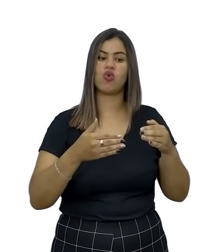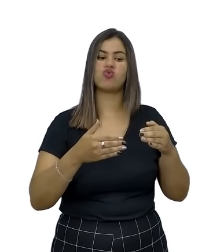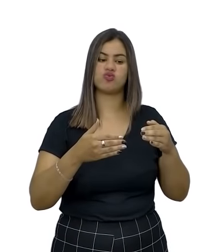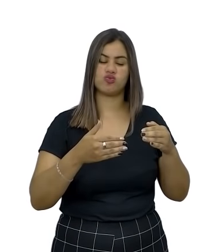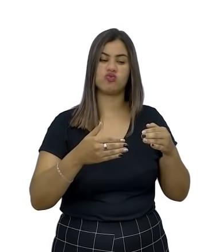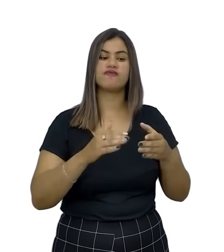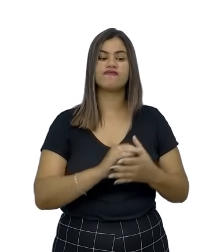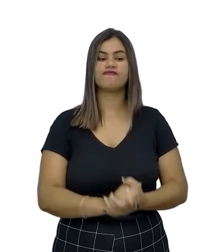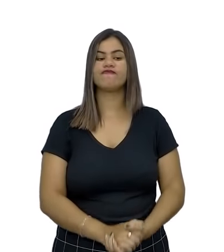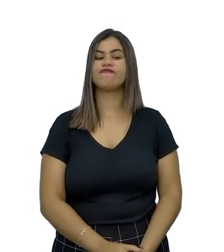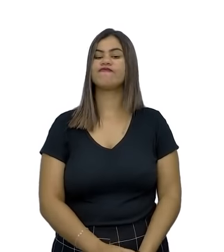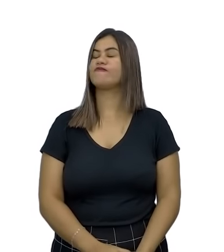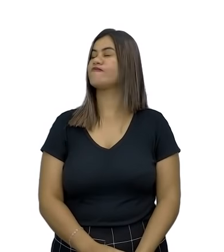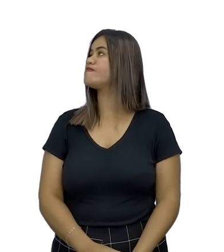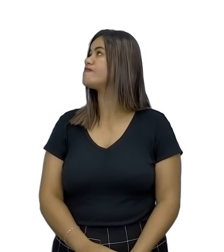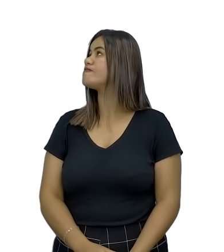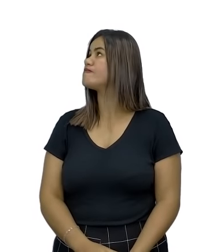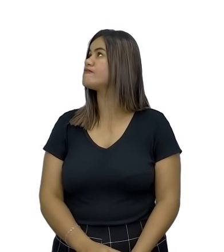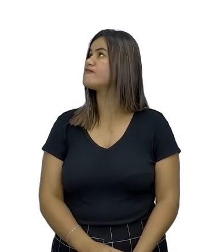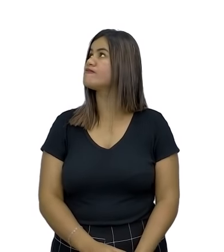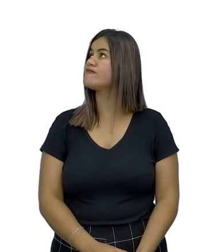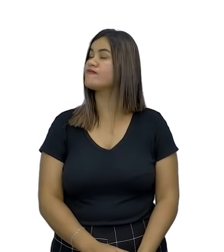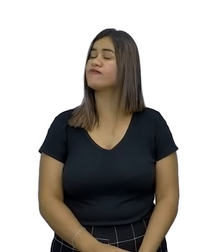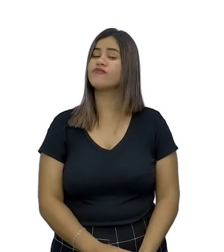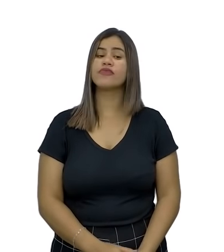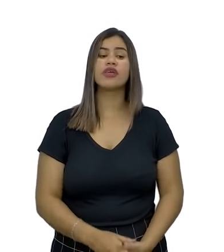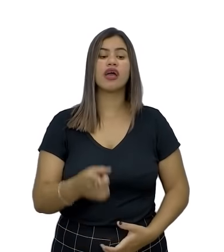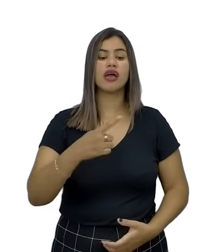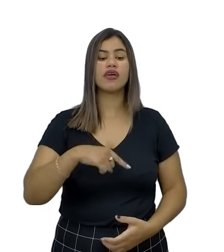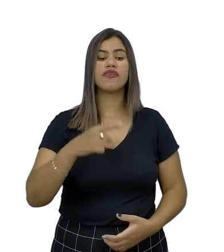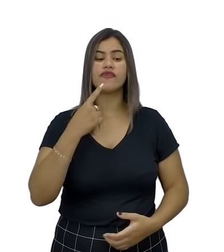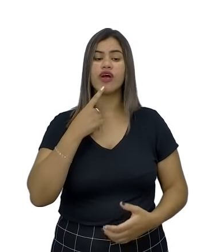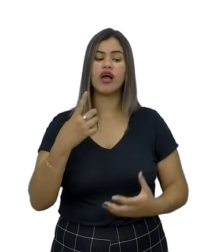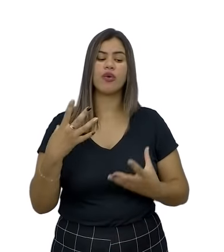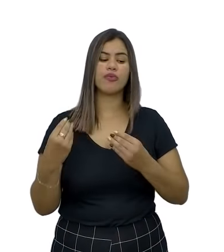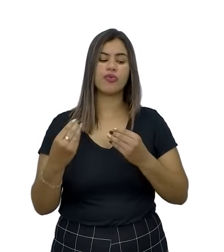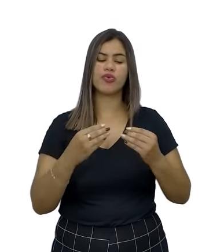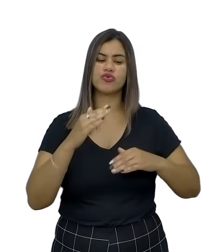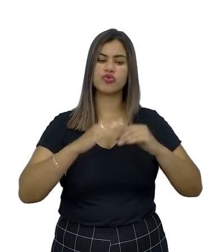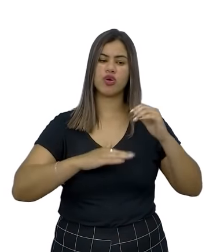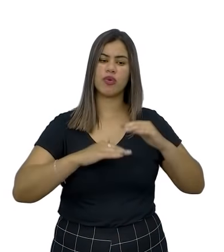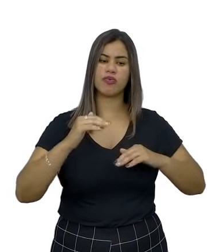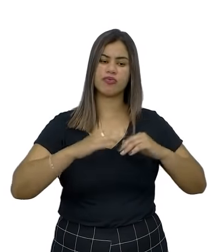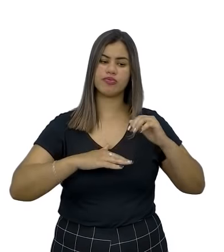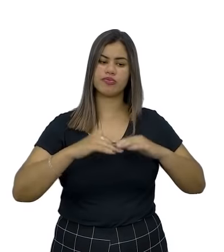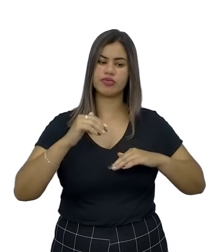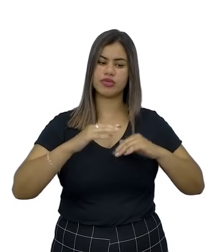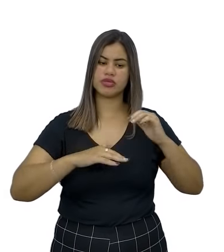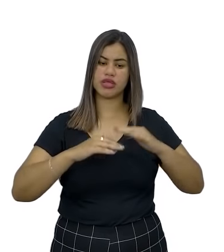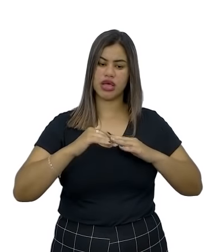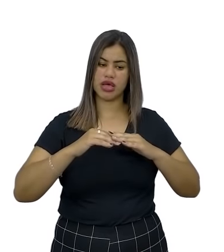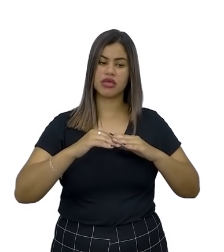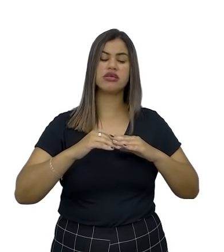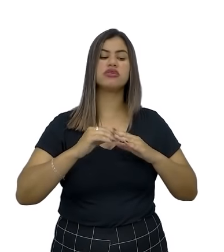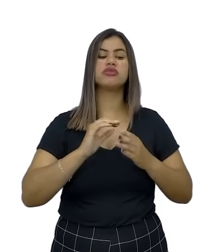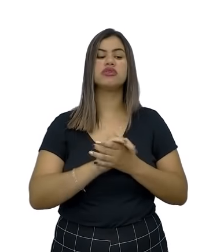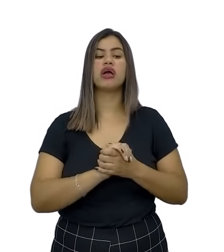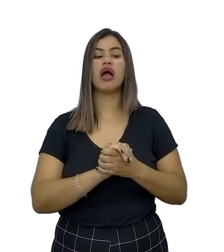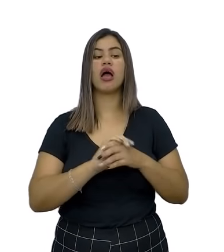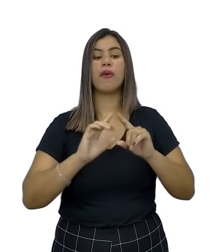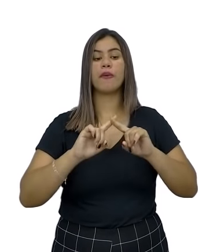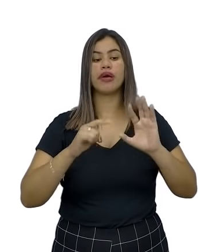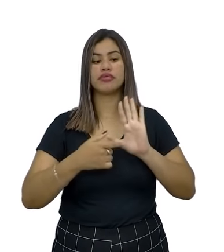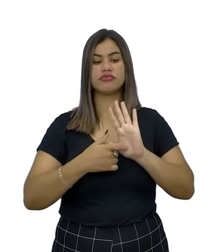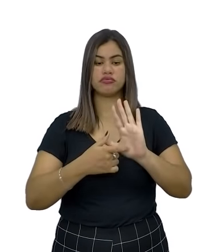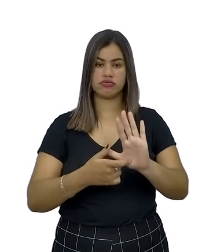né? A gente fala bastante de habilidade, nós só trouxemos aqui para elucidar aqui, quando a gente fala de habilidade, algumas